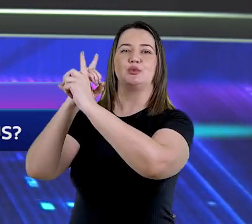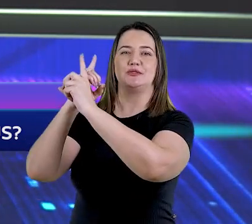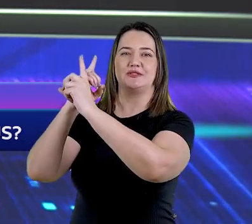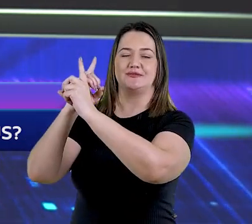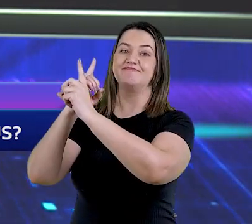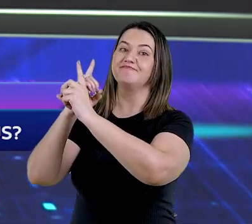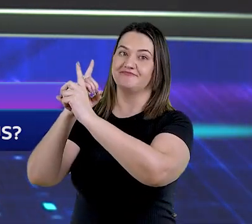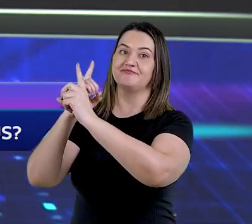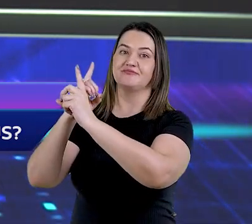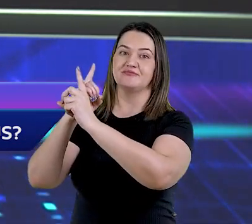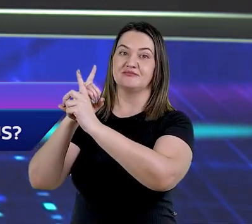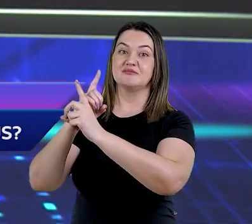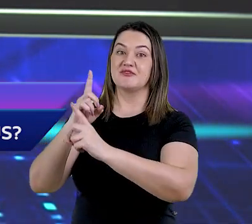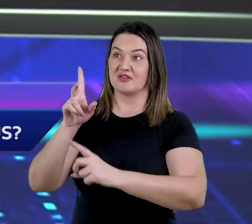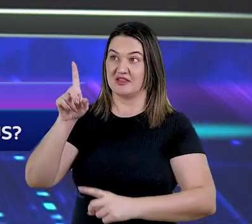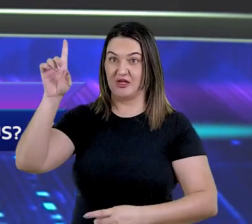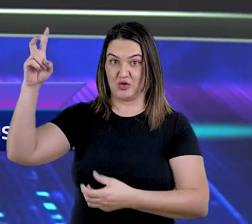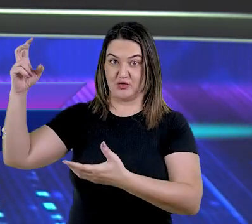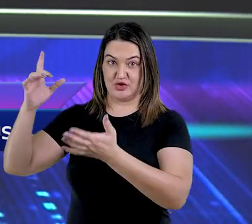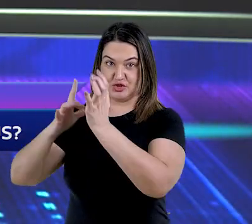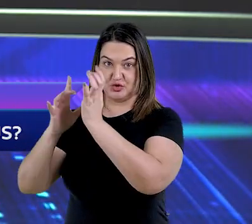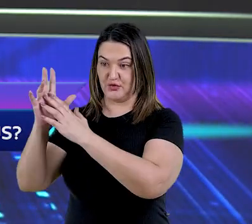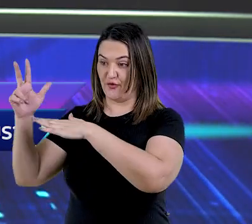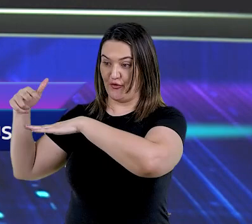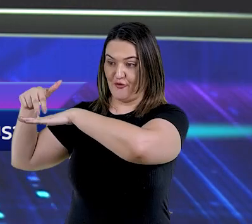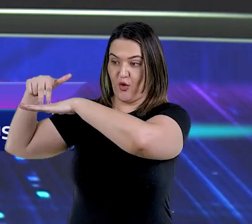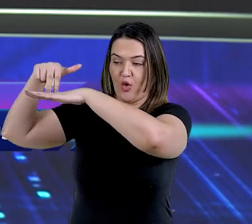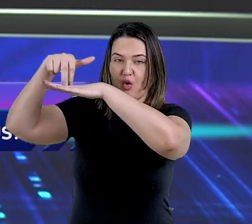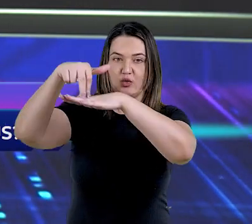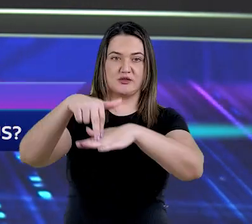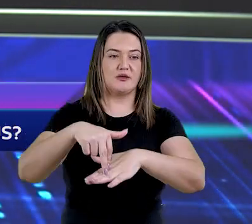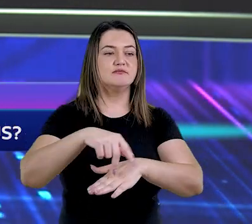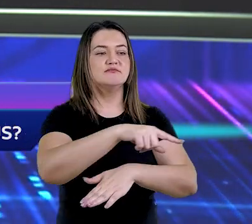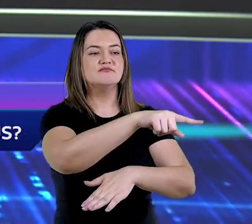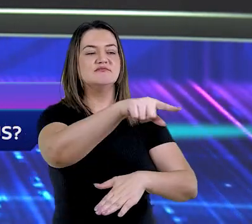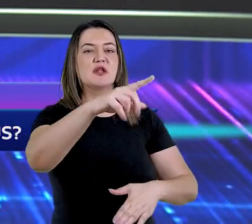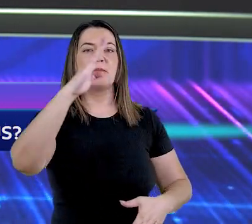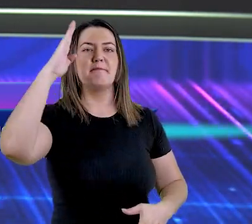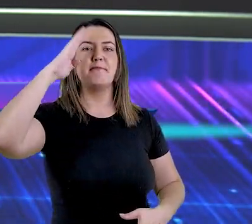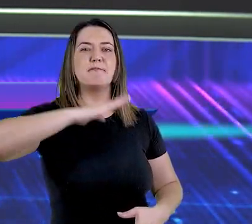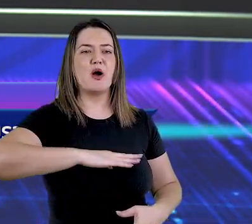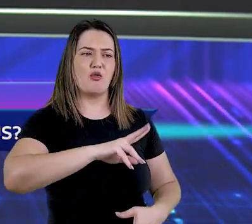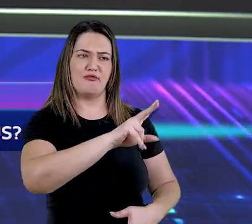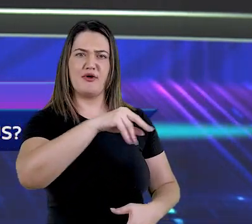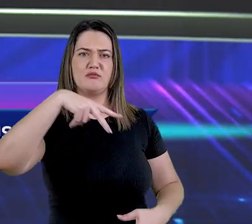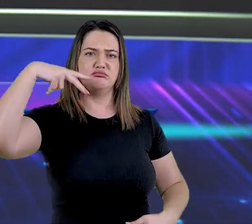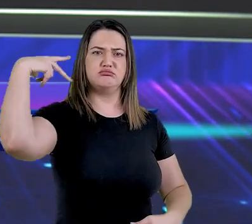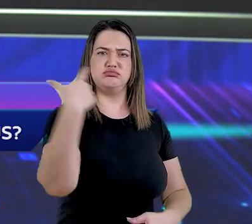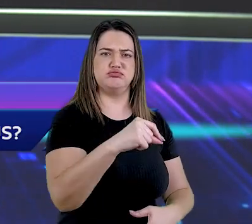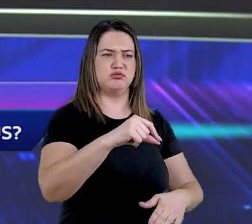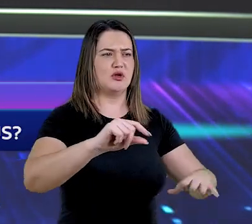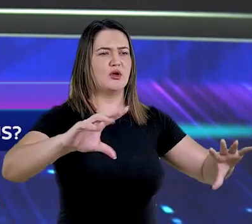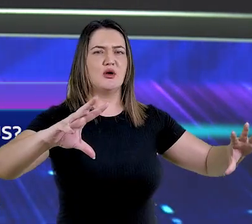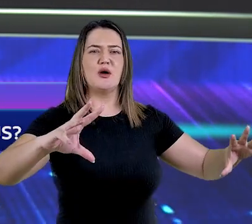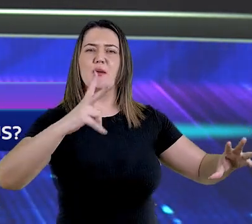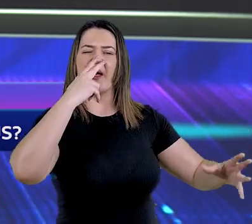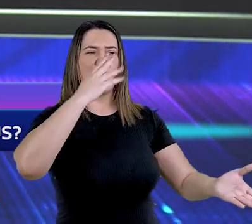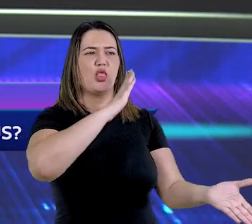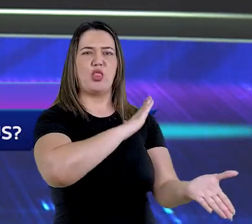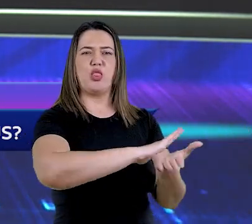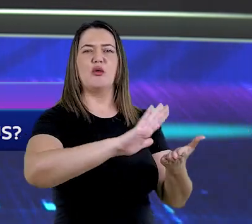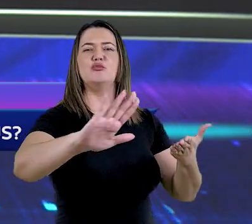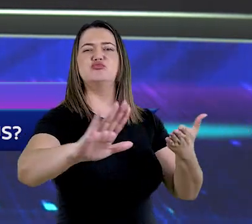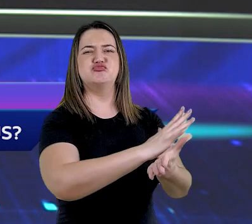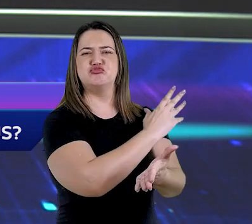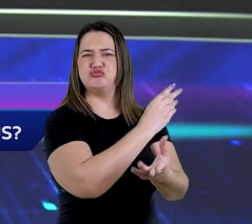mal será para sempre destruído. Essa é a promessa da razão pela qual o mundo continua